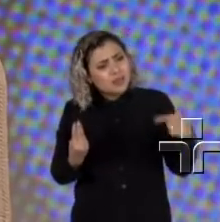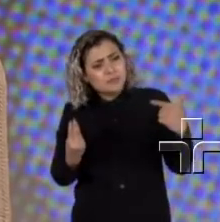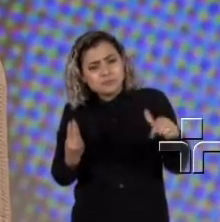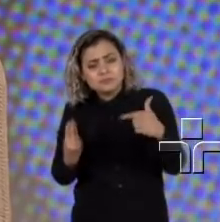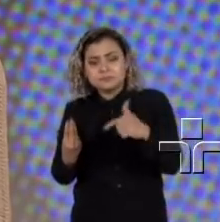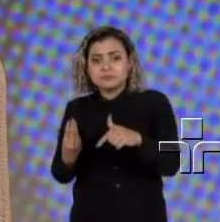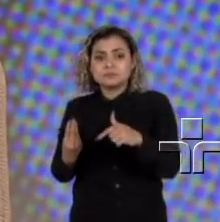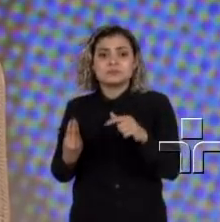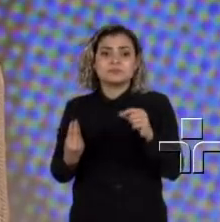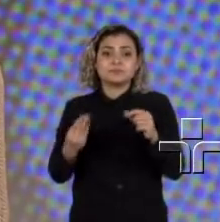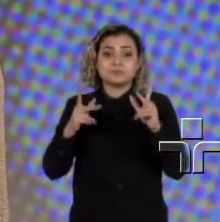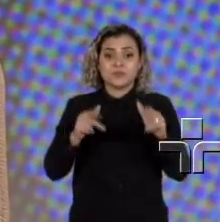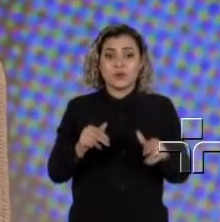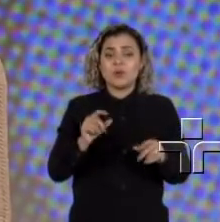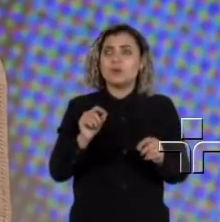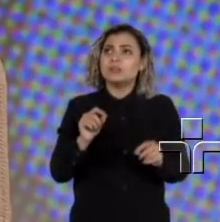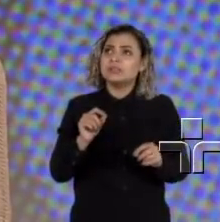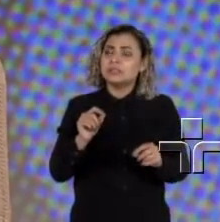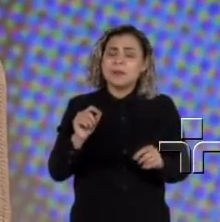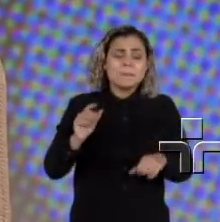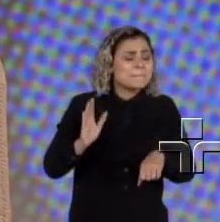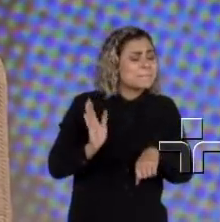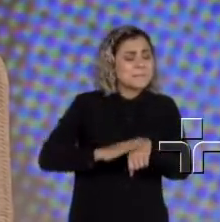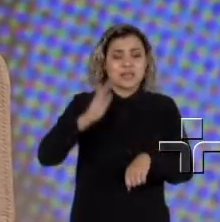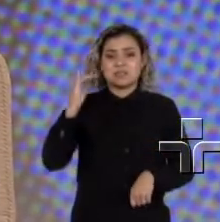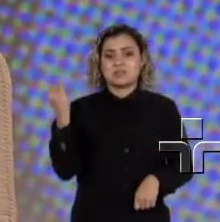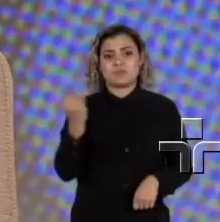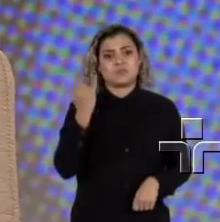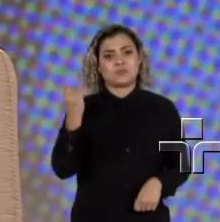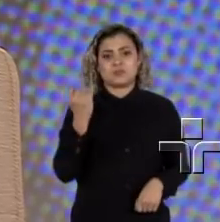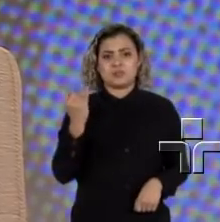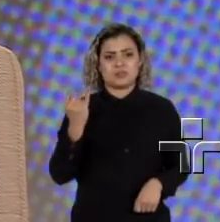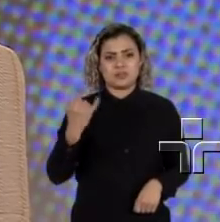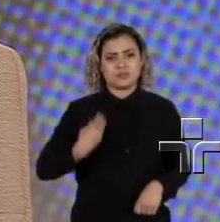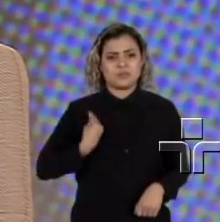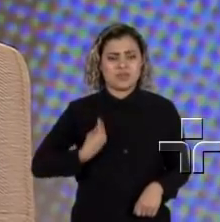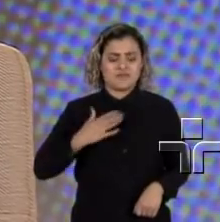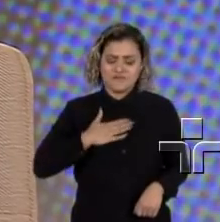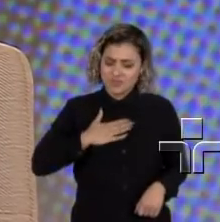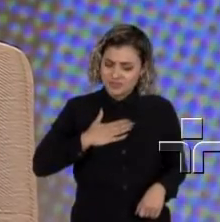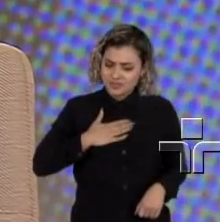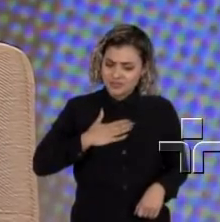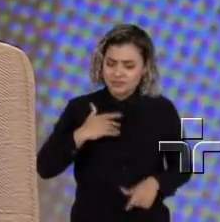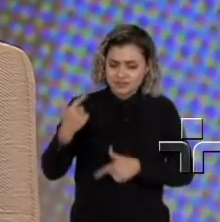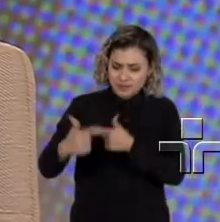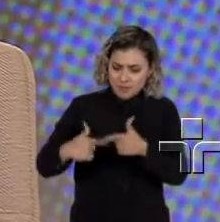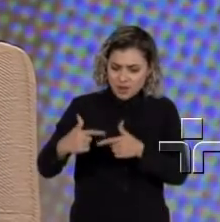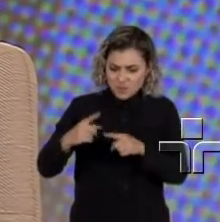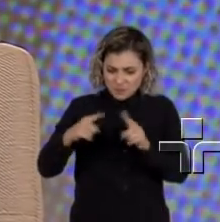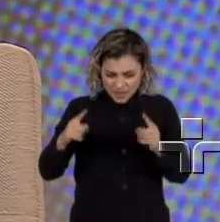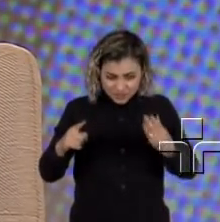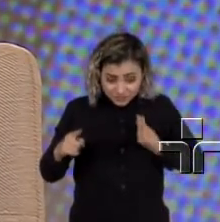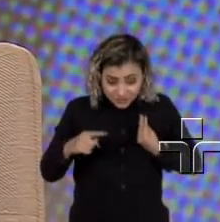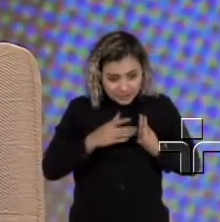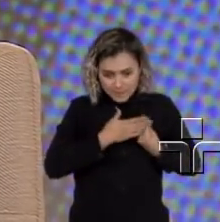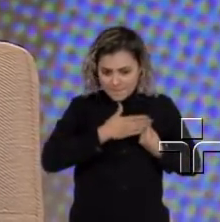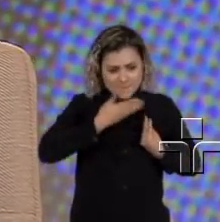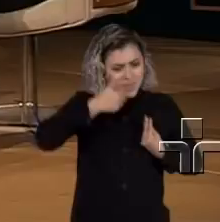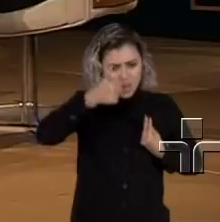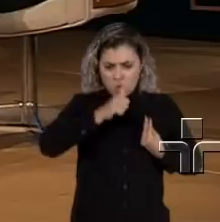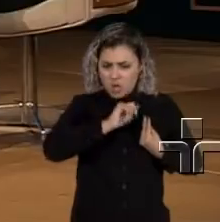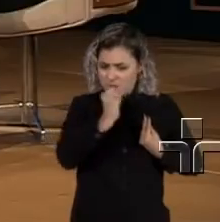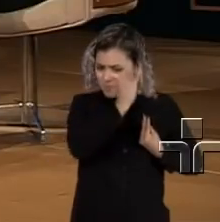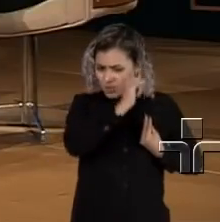disse o Fontoura uma vez, o trabalho é a coisa mais importante da minha vida, porém, a minha vida é mais importante do que o